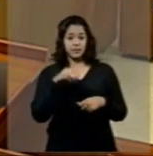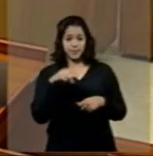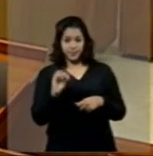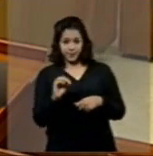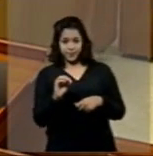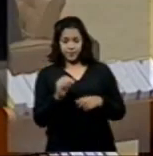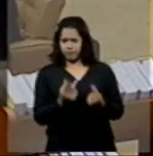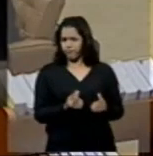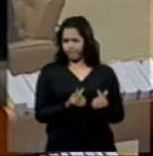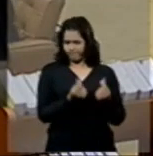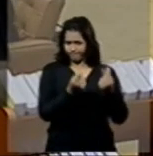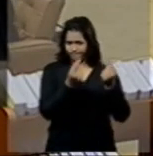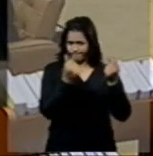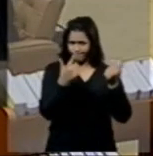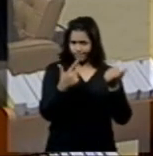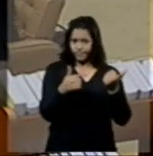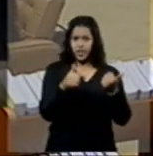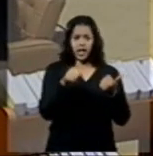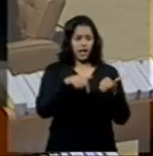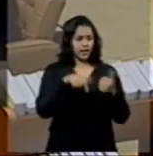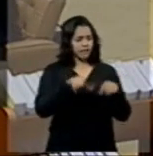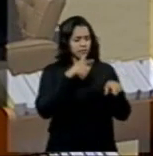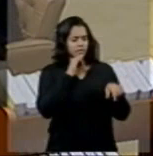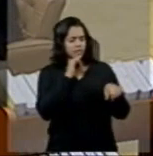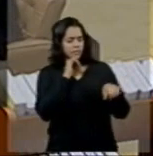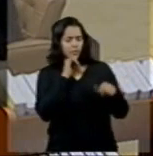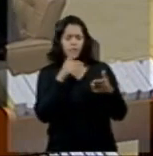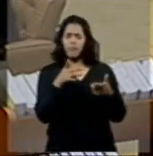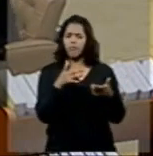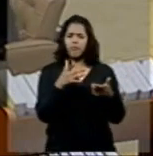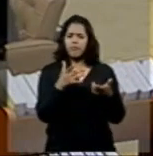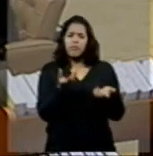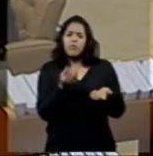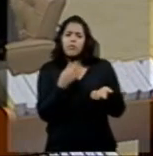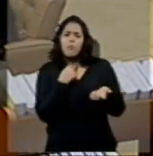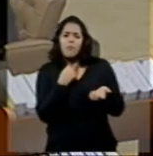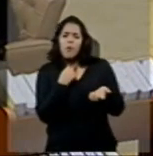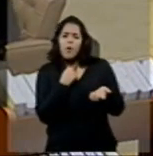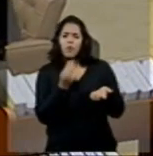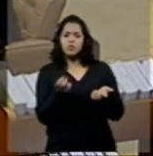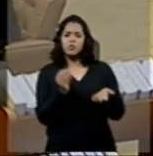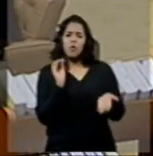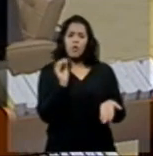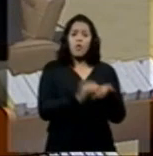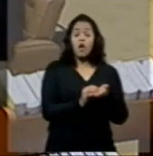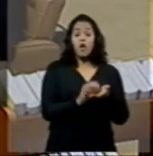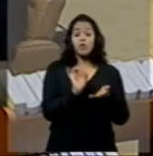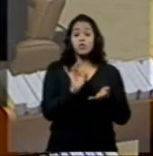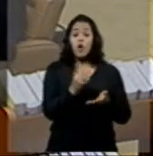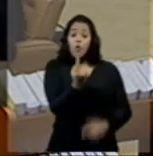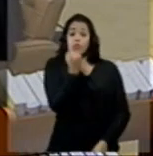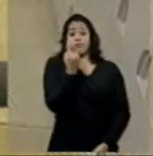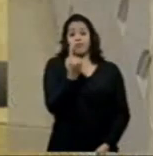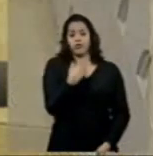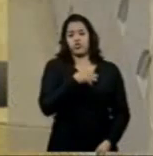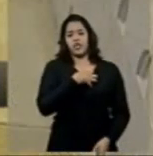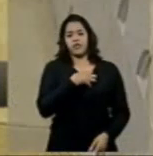poderia, tampouco, e não fez, determinar, impor uma única forma de